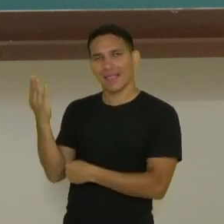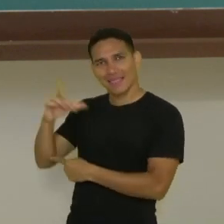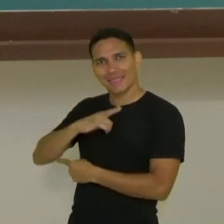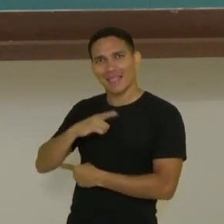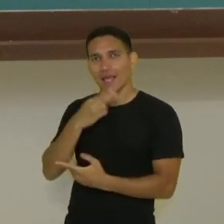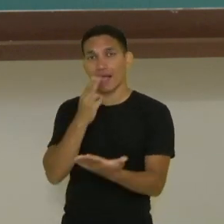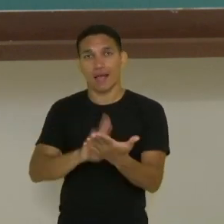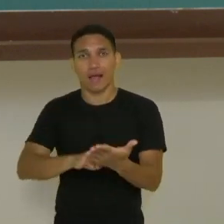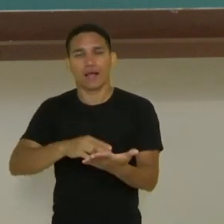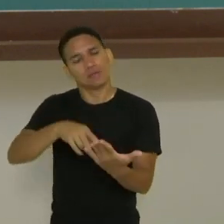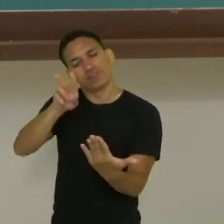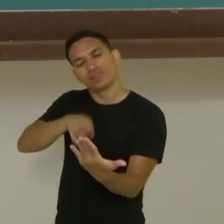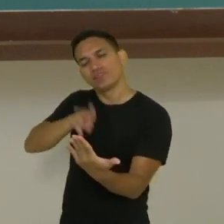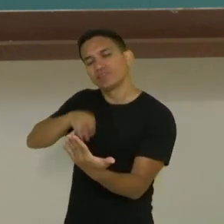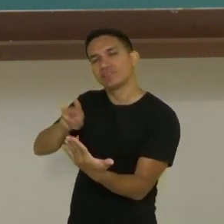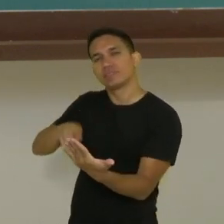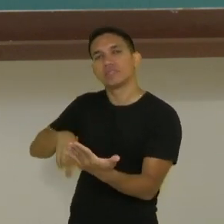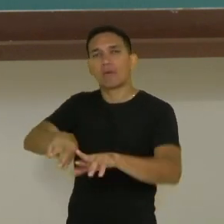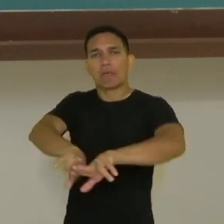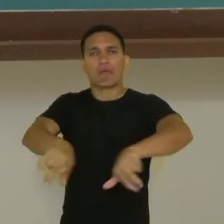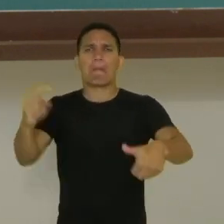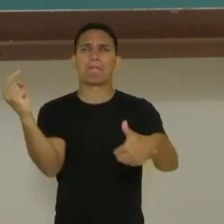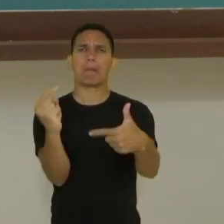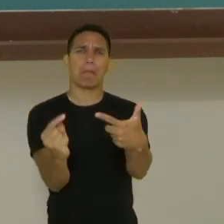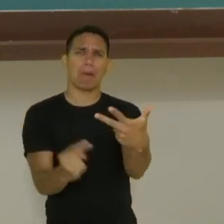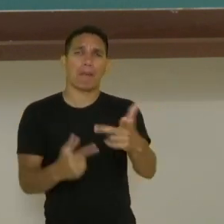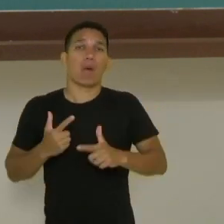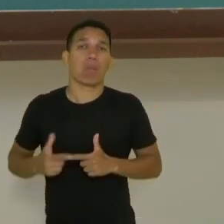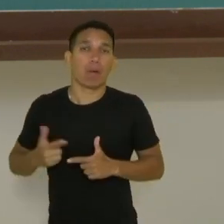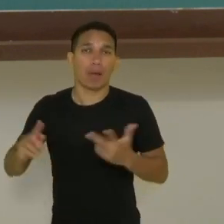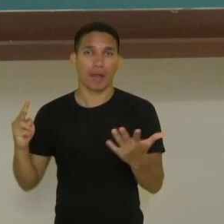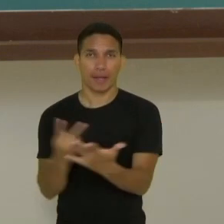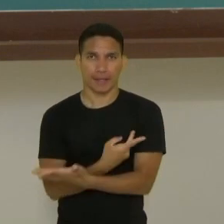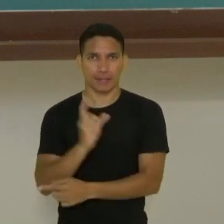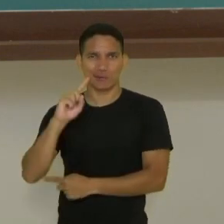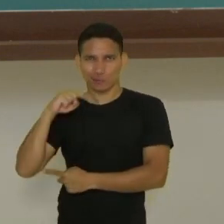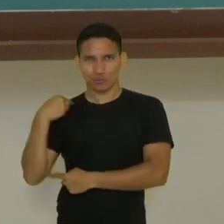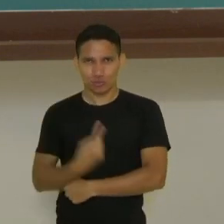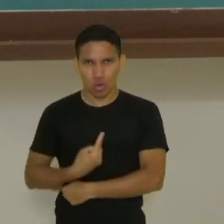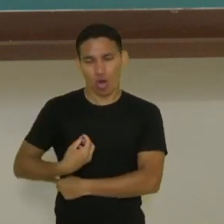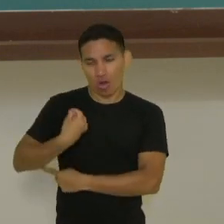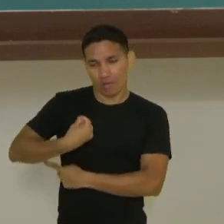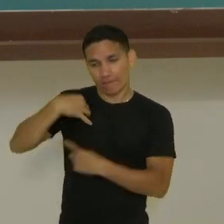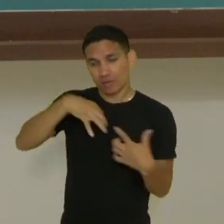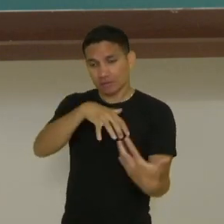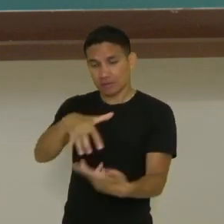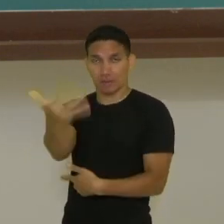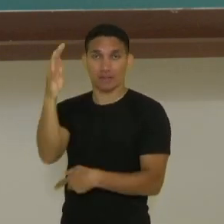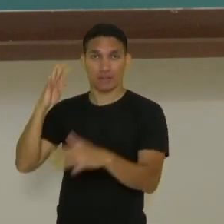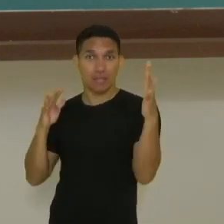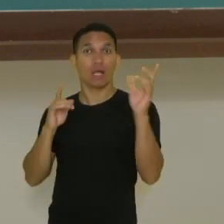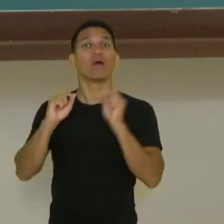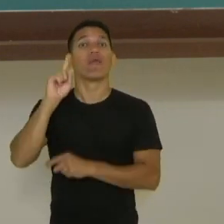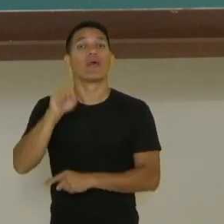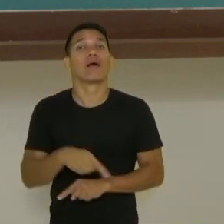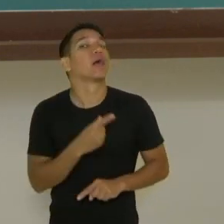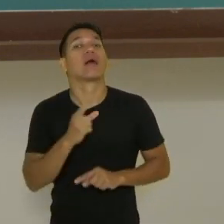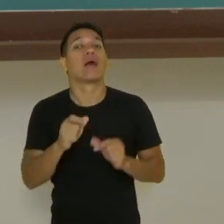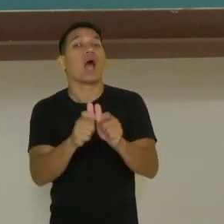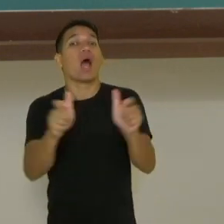na carta do leitor que os males que atingem nosso meio ambiente são, em grande